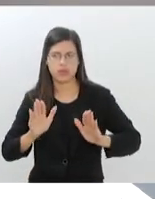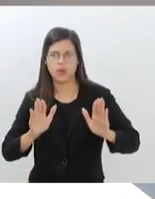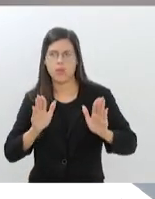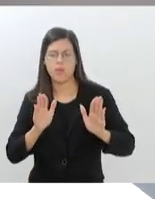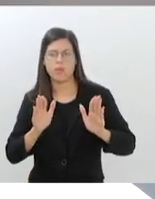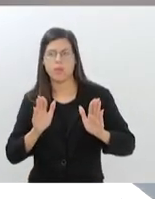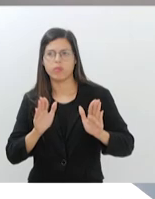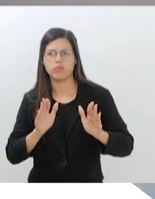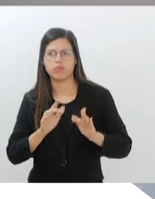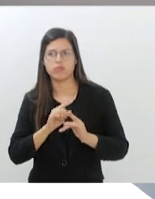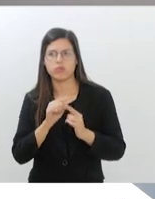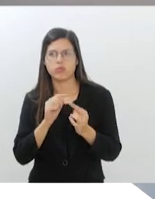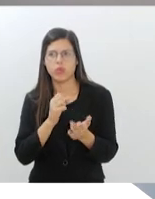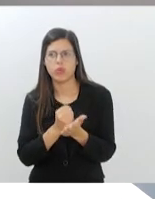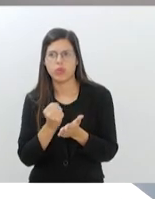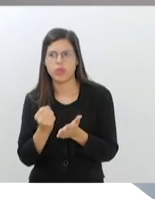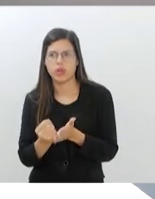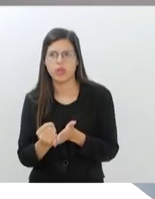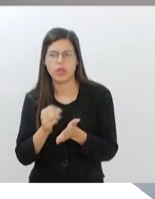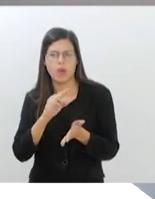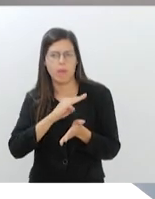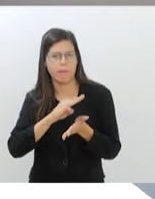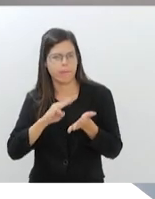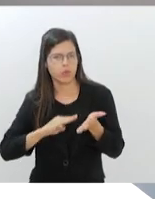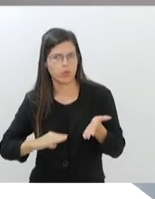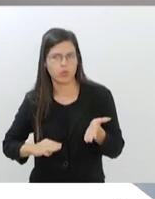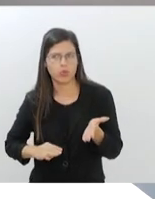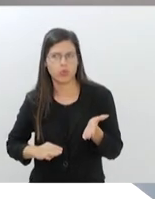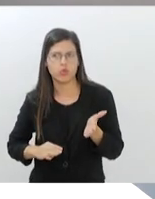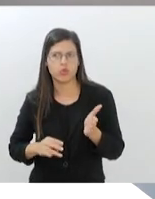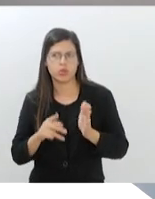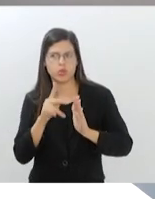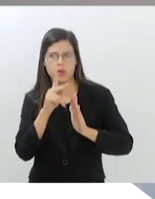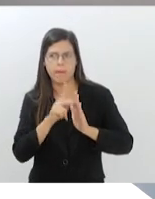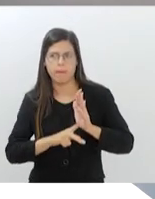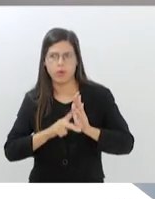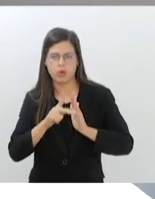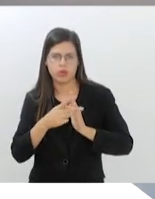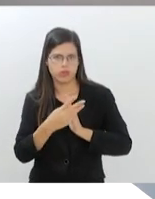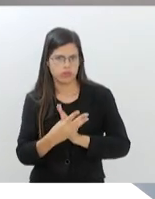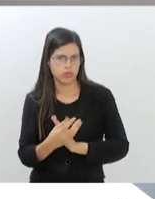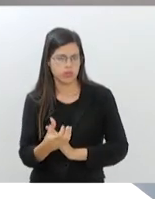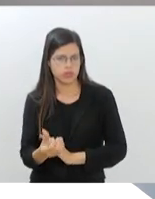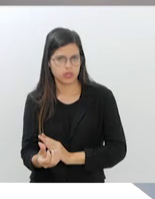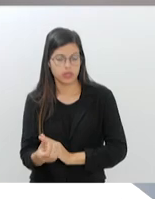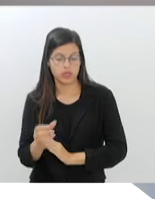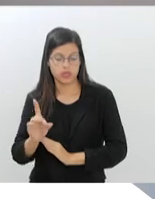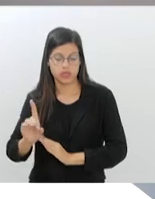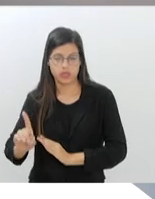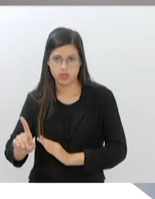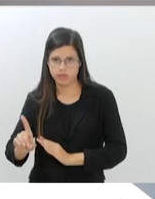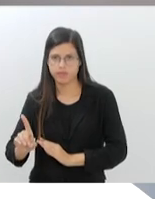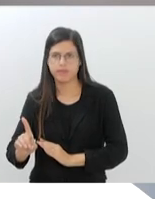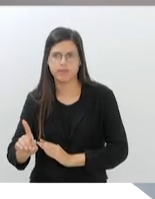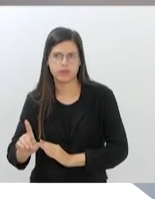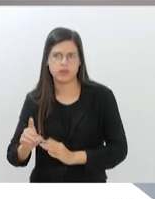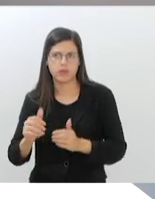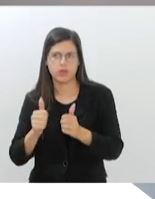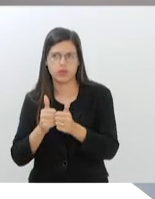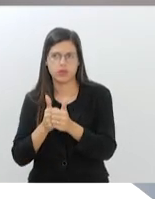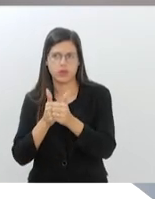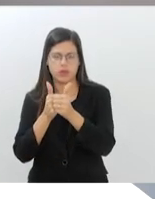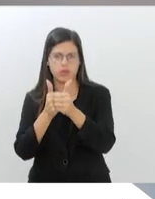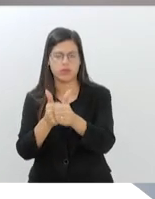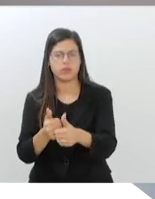o B que é uma metodologia de projeto em três dimensões e o acompanhamento de